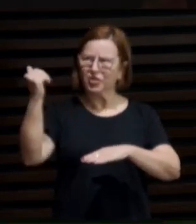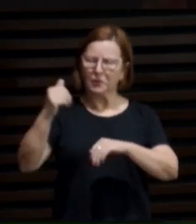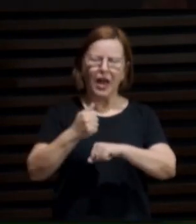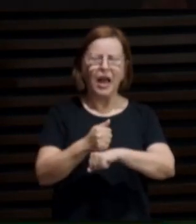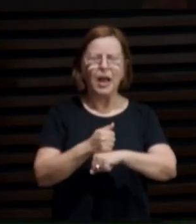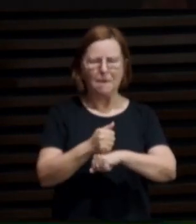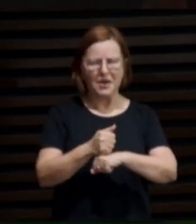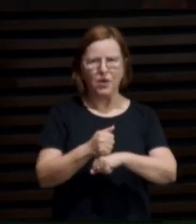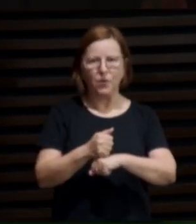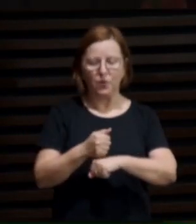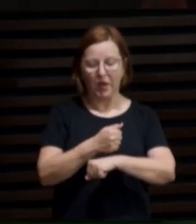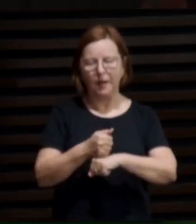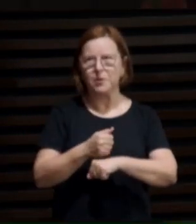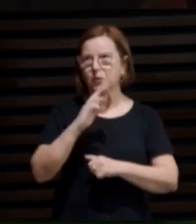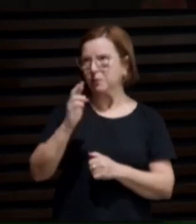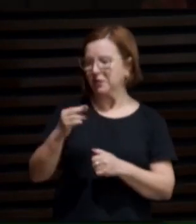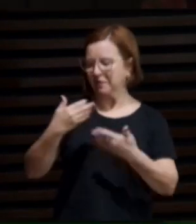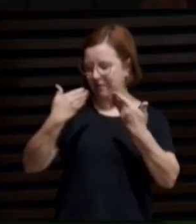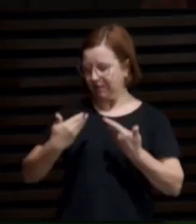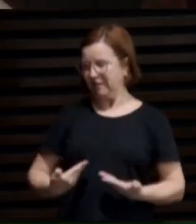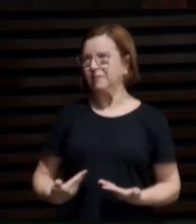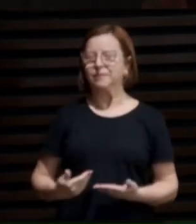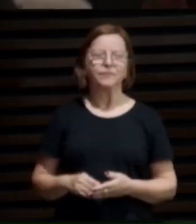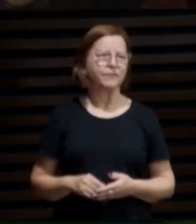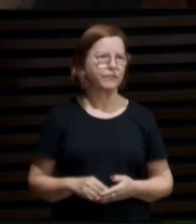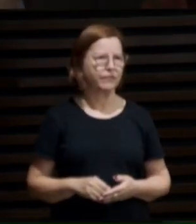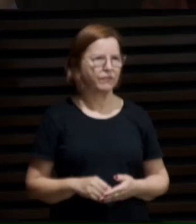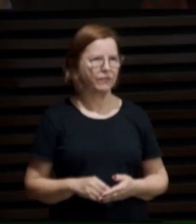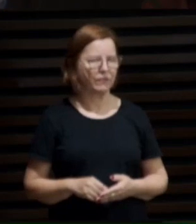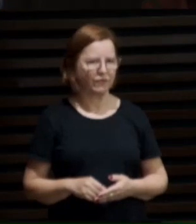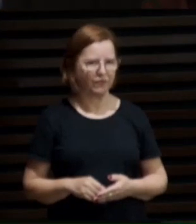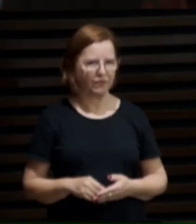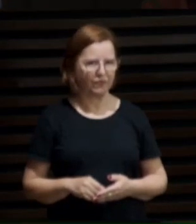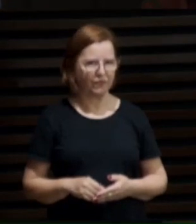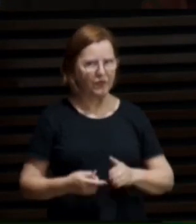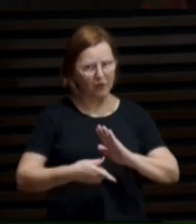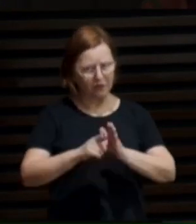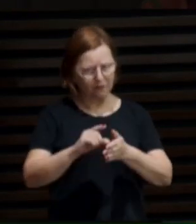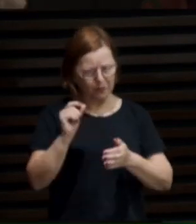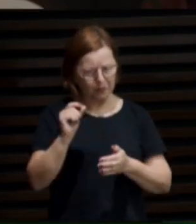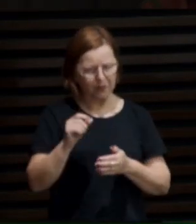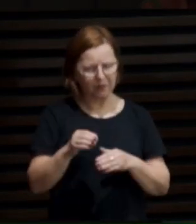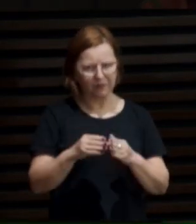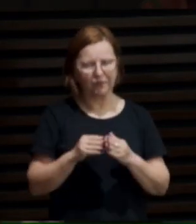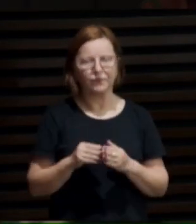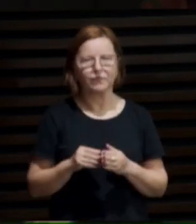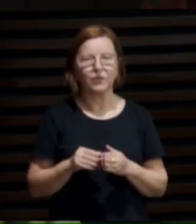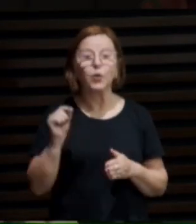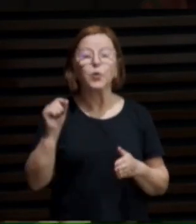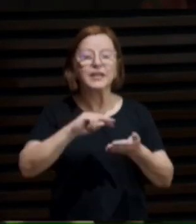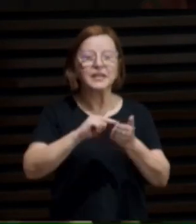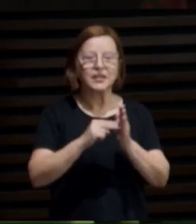aqui. Eis-me aqui. O que são essas coisas? Volta um pouquinho, por favor, Rúbia. O que